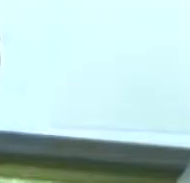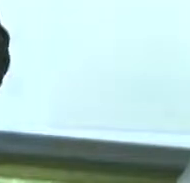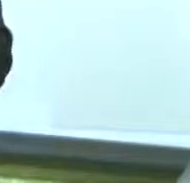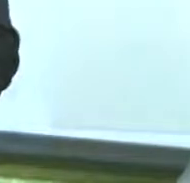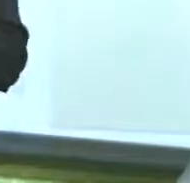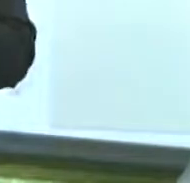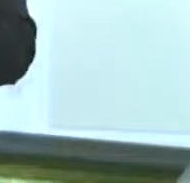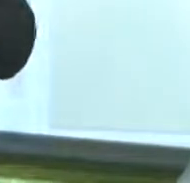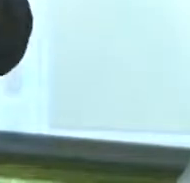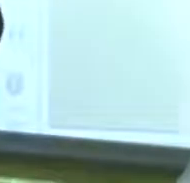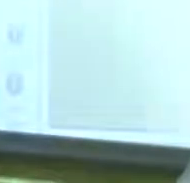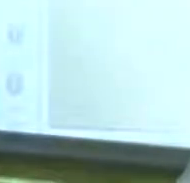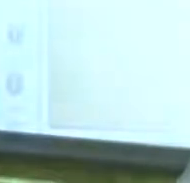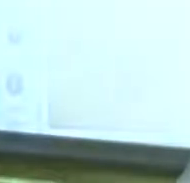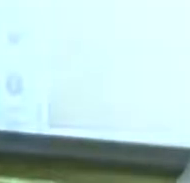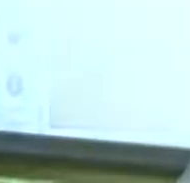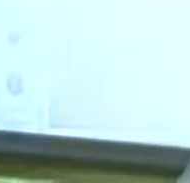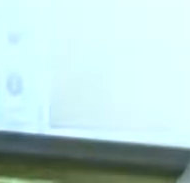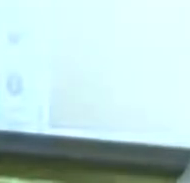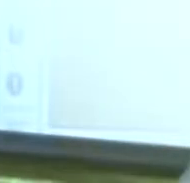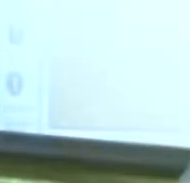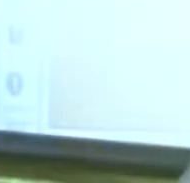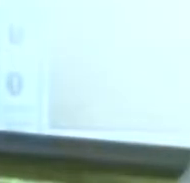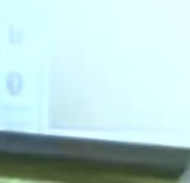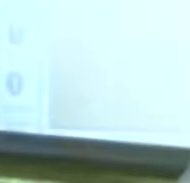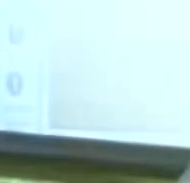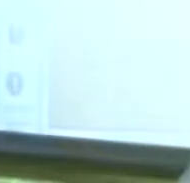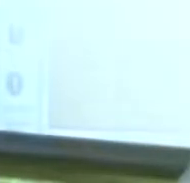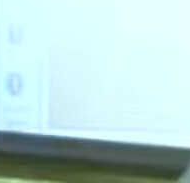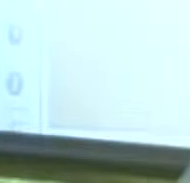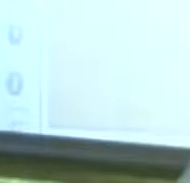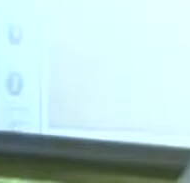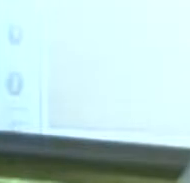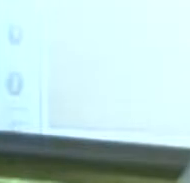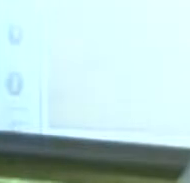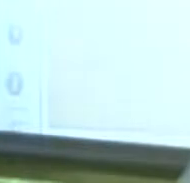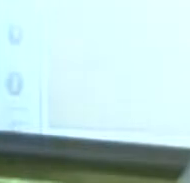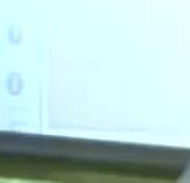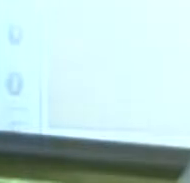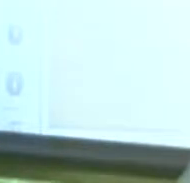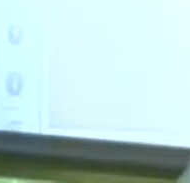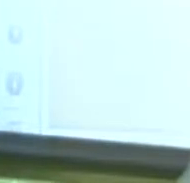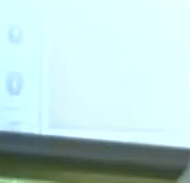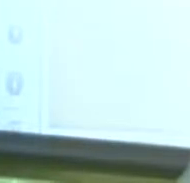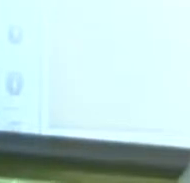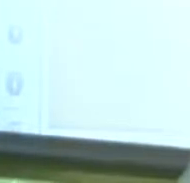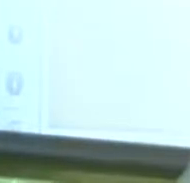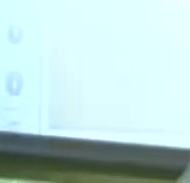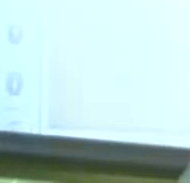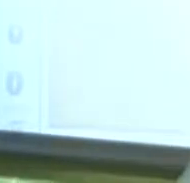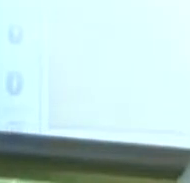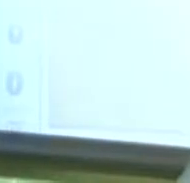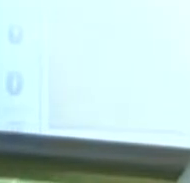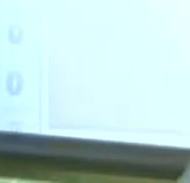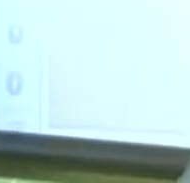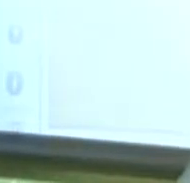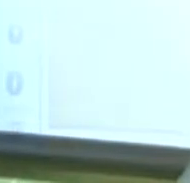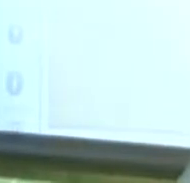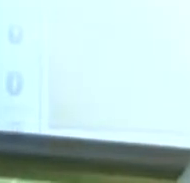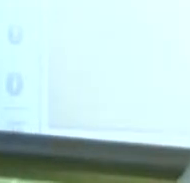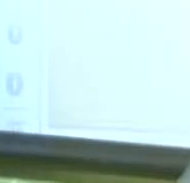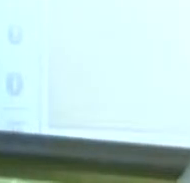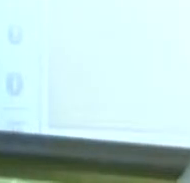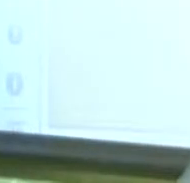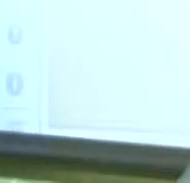uma disciplina, mais uma aula da disciplina Ambientação para EAD. Hoje estamos iniciando